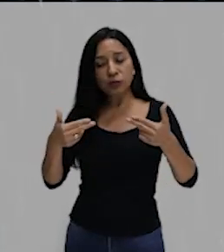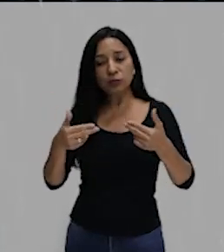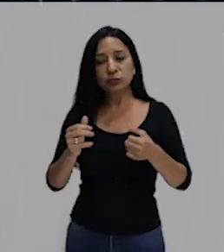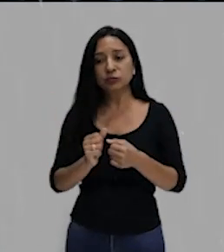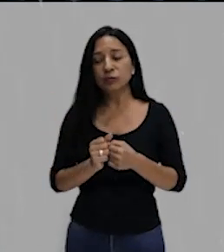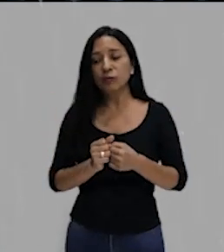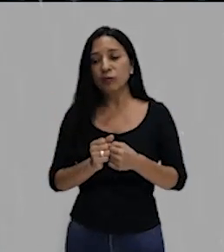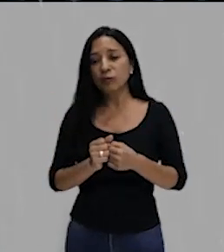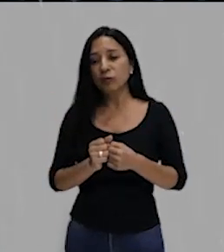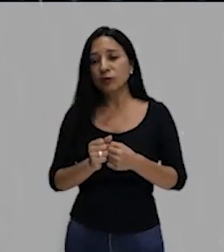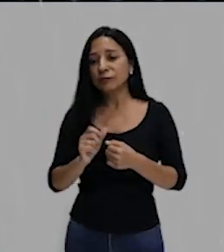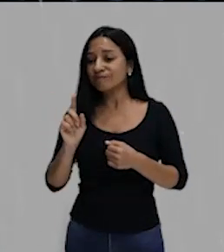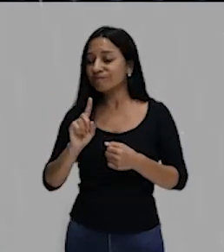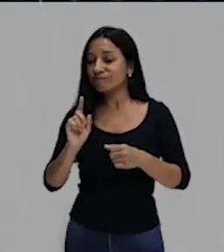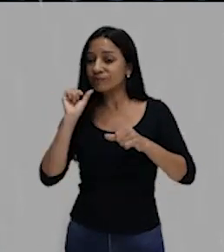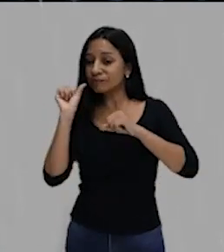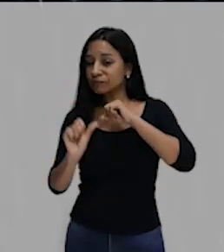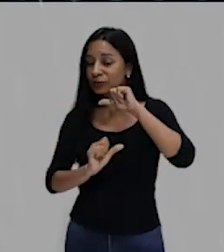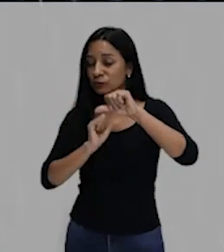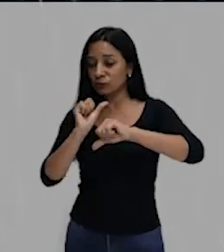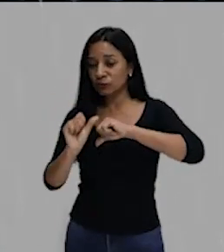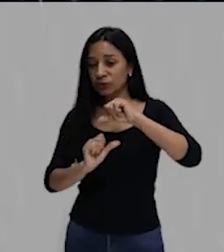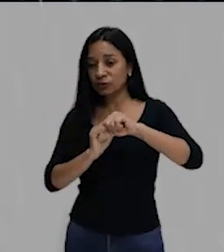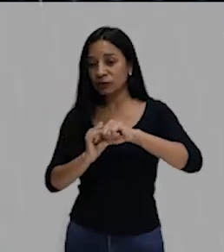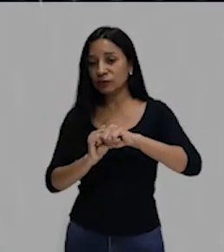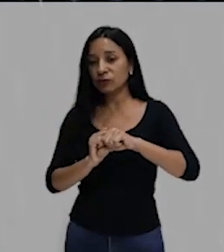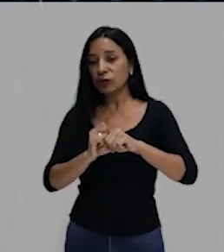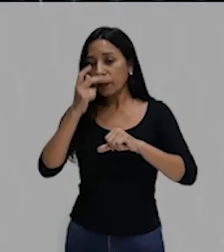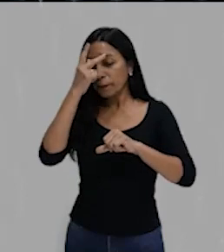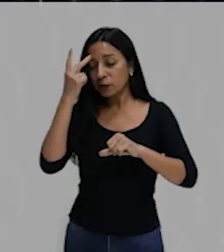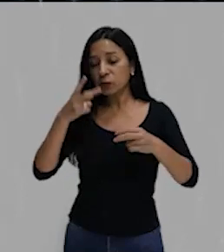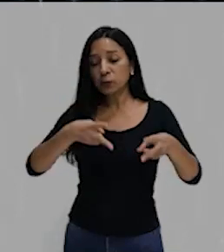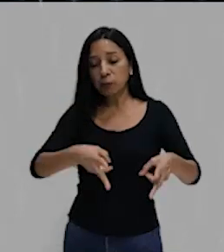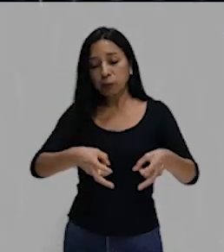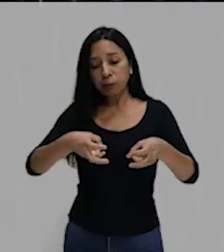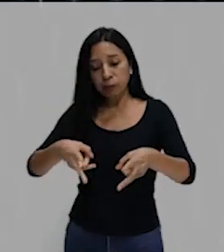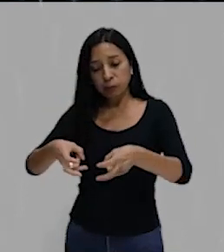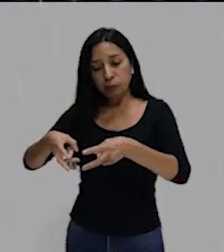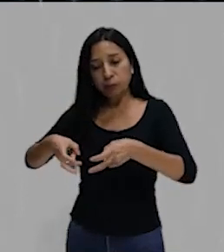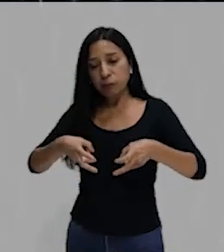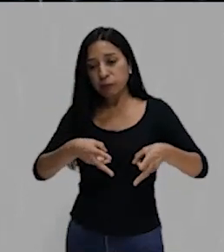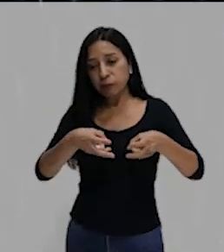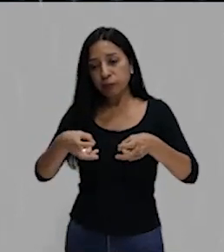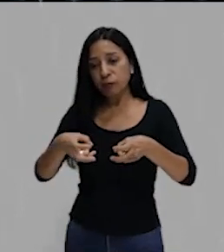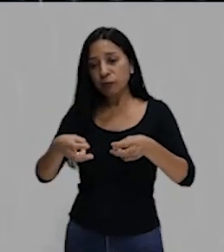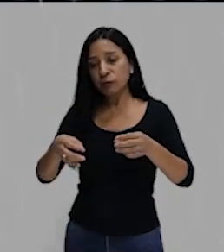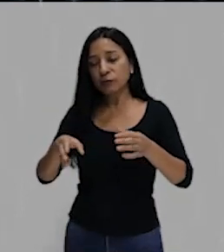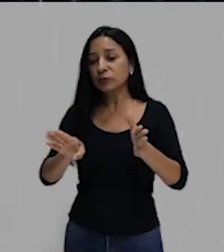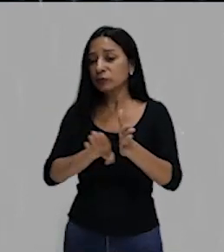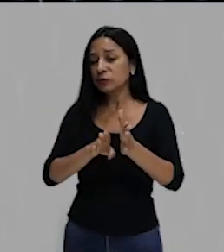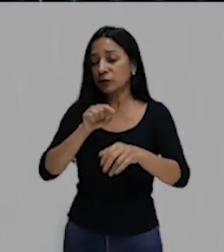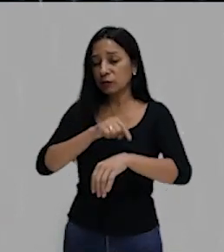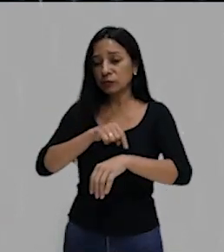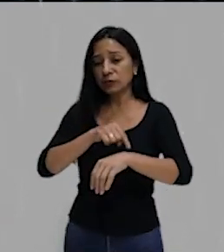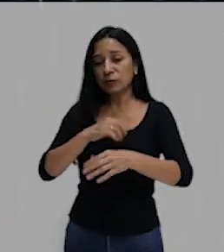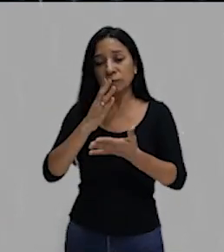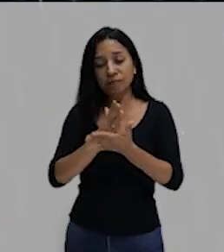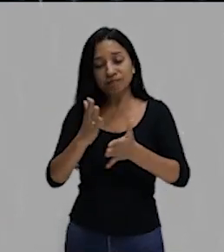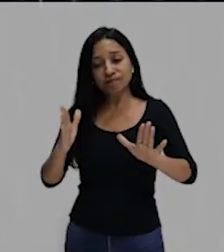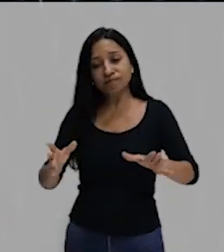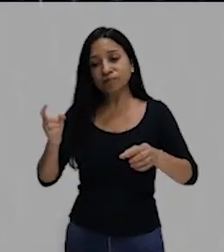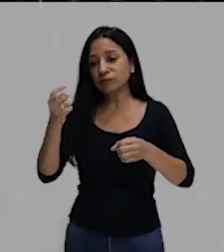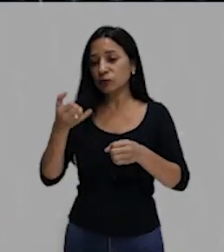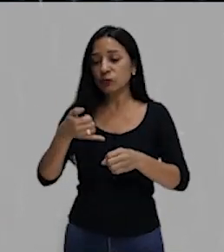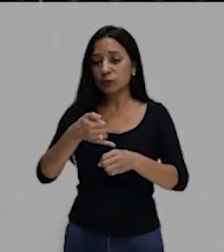humanos estão explorando muito esse recurso, vai chegar um momento que o petróleo vai acabar. Porque para se formar